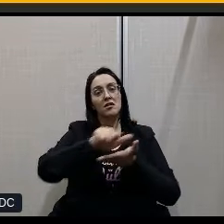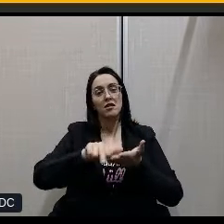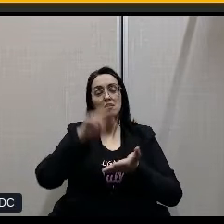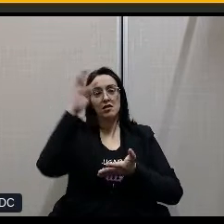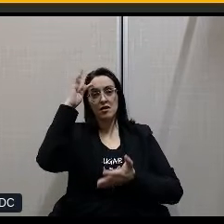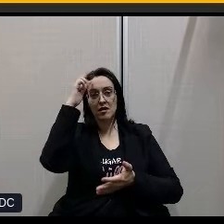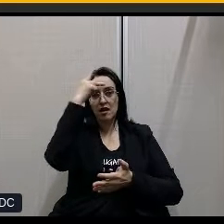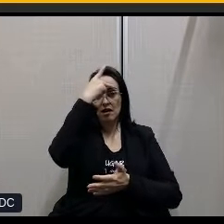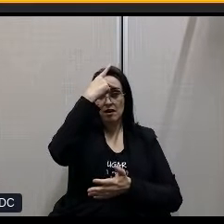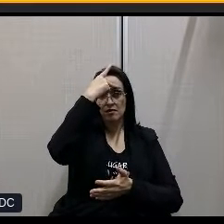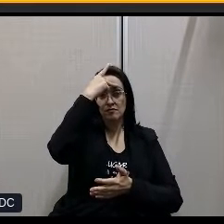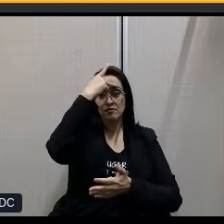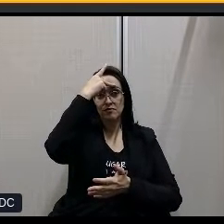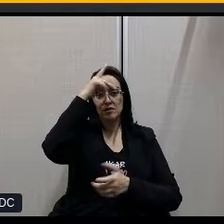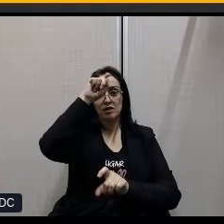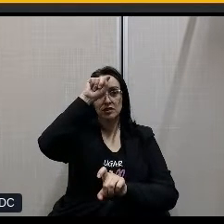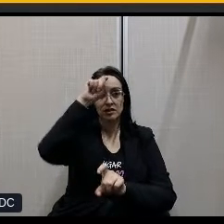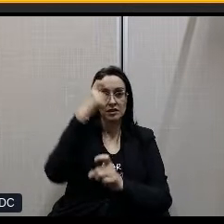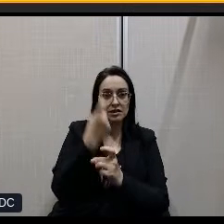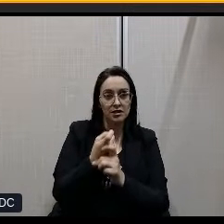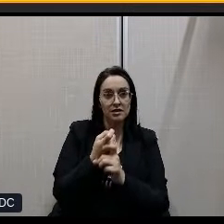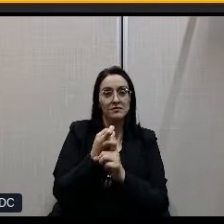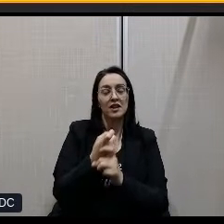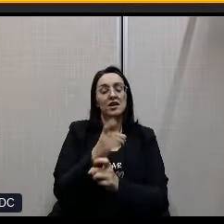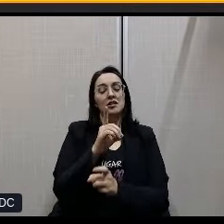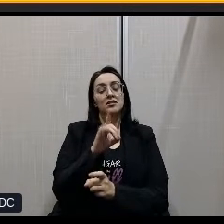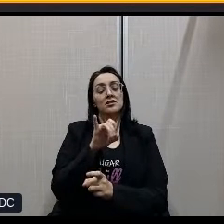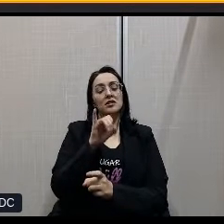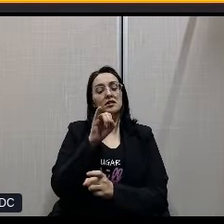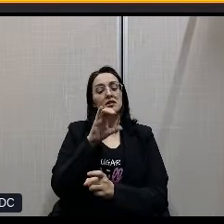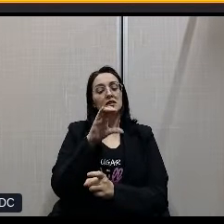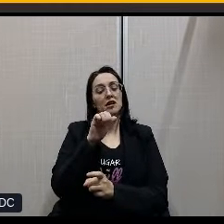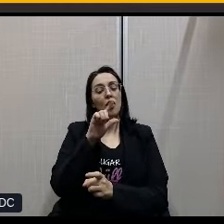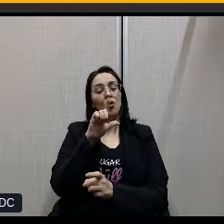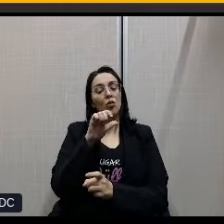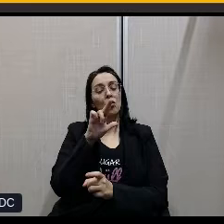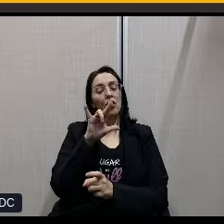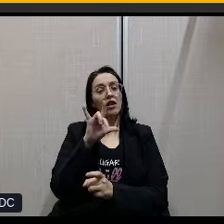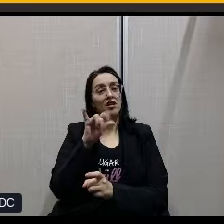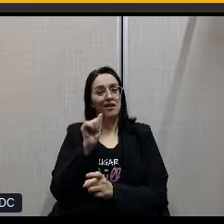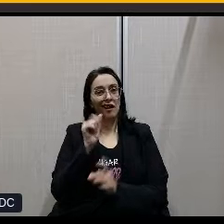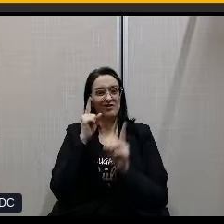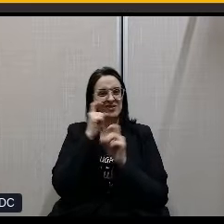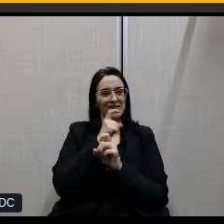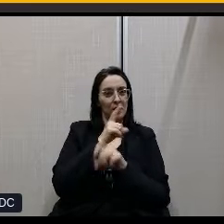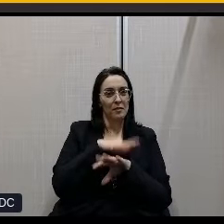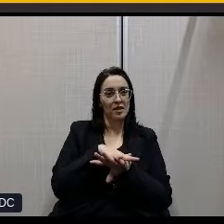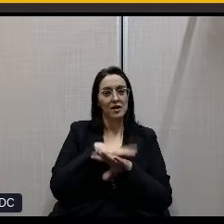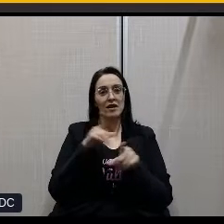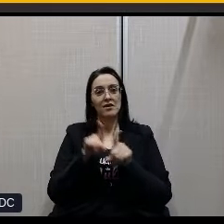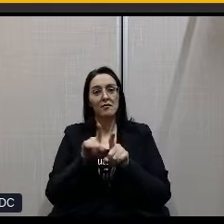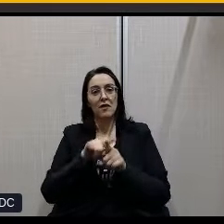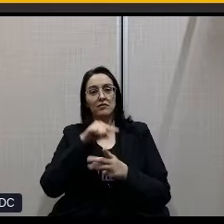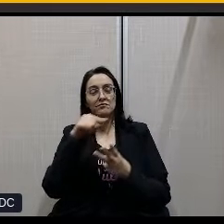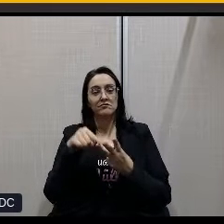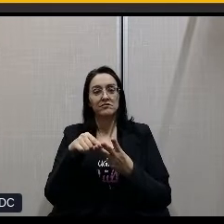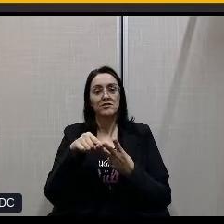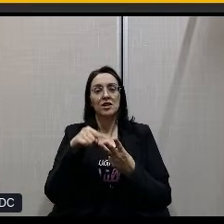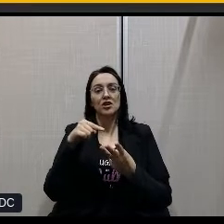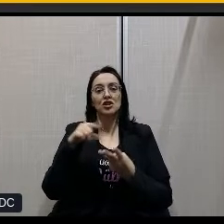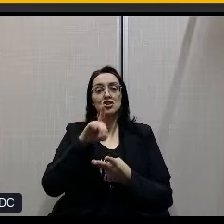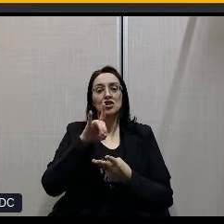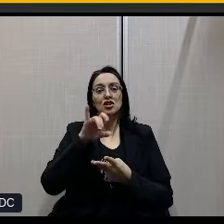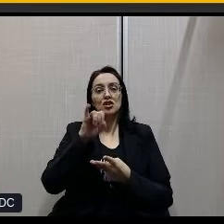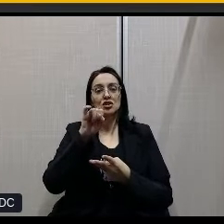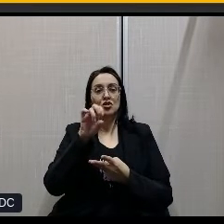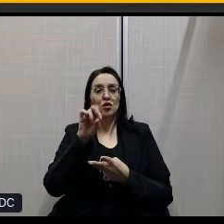TDAH, da dislexia, da descalculia e da desortografia. O Orcel, ele é público, ele é